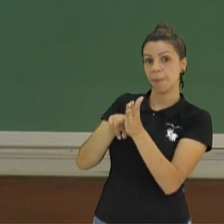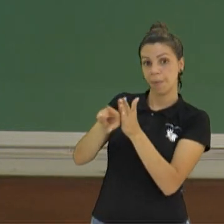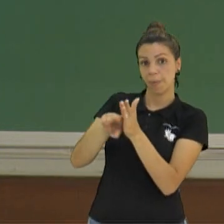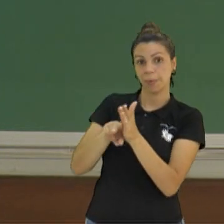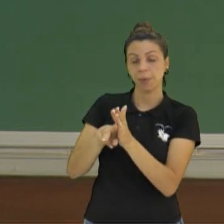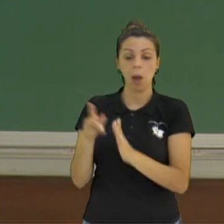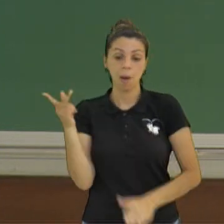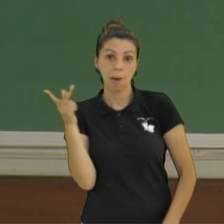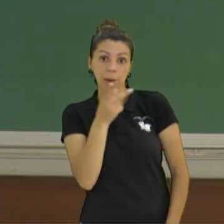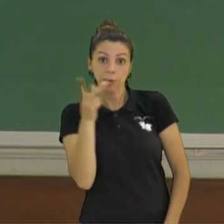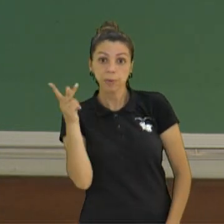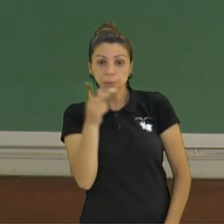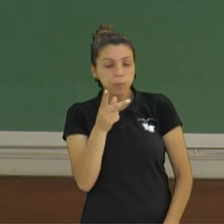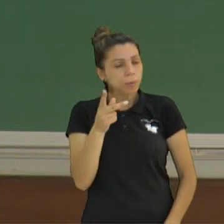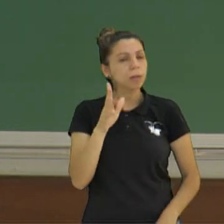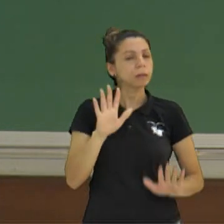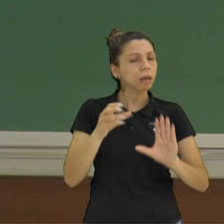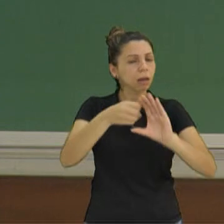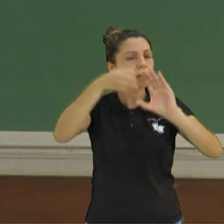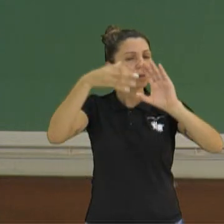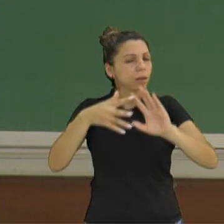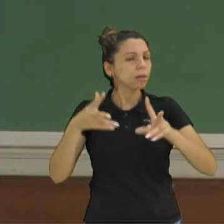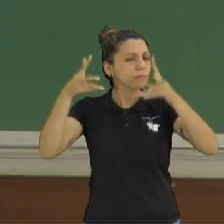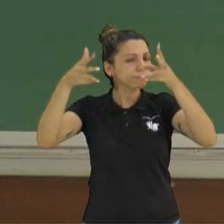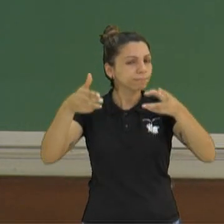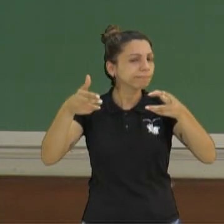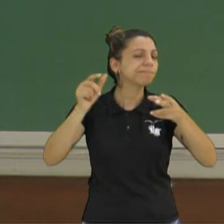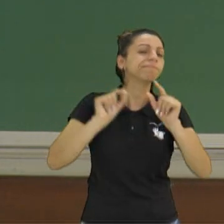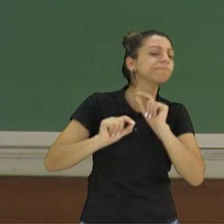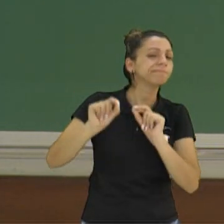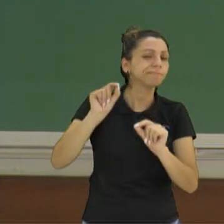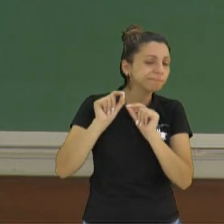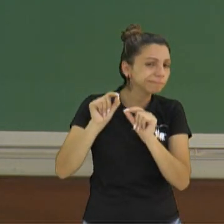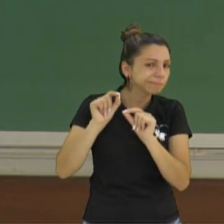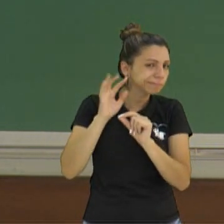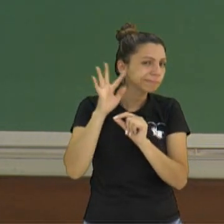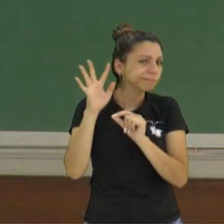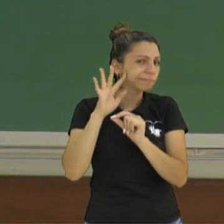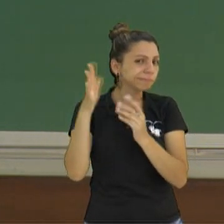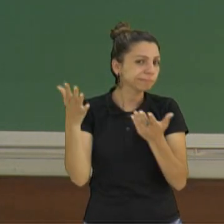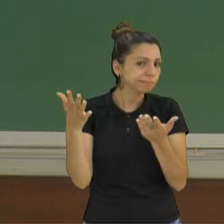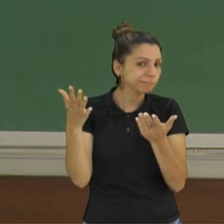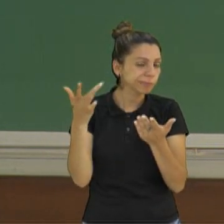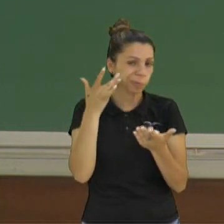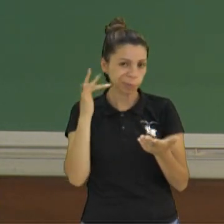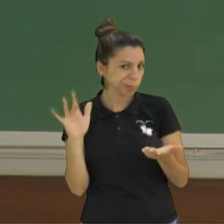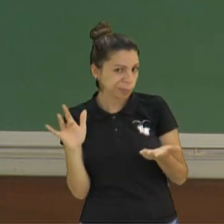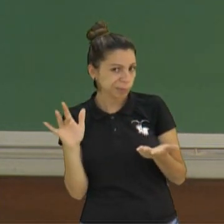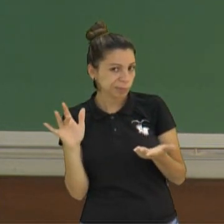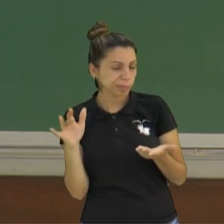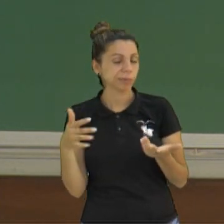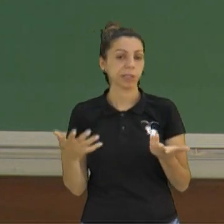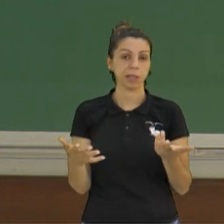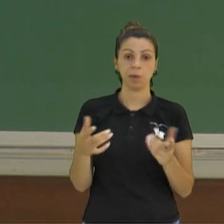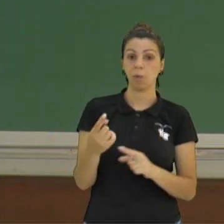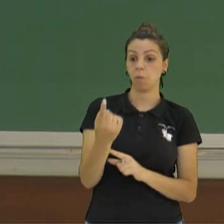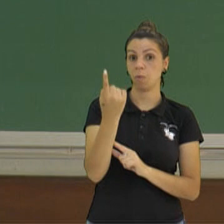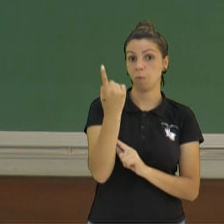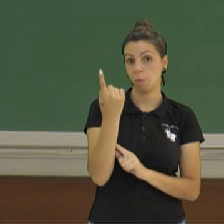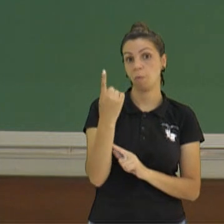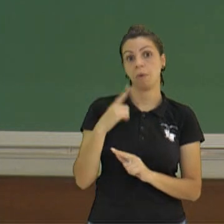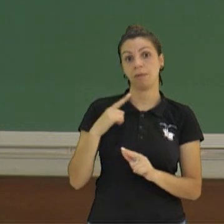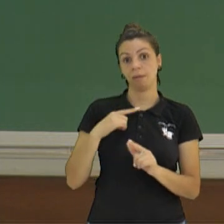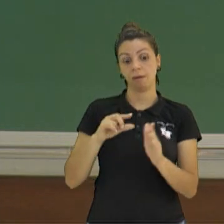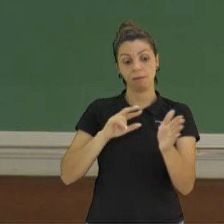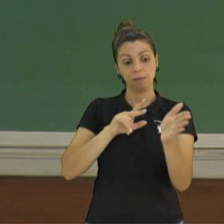coisa, uma característica em comum. Qual será que é? Você tem alguma ideia? Não tem? Na verdade, eu vou citar uma, existem